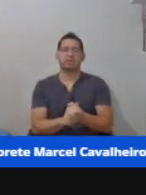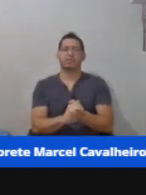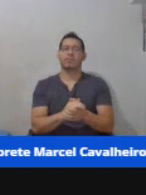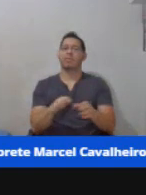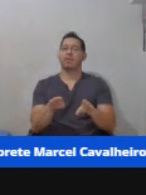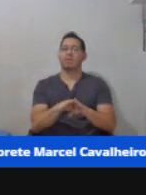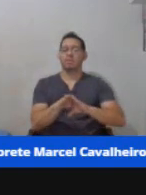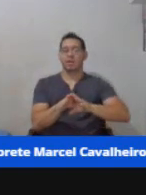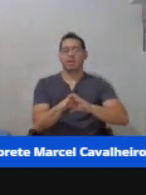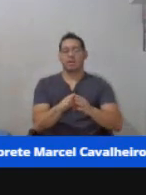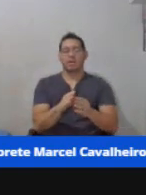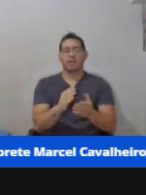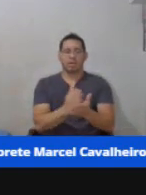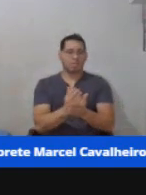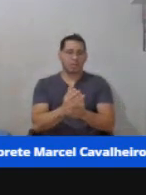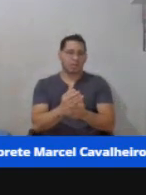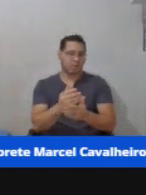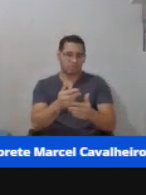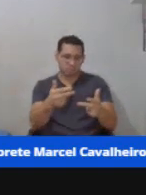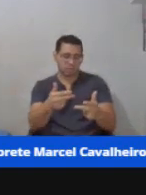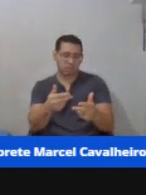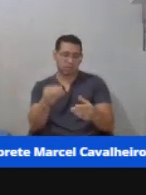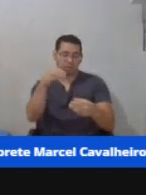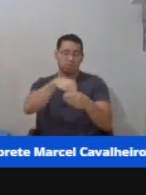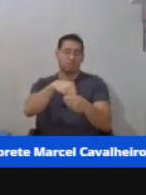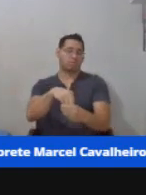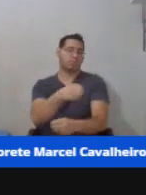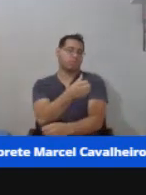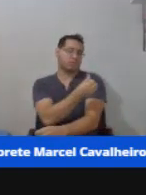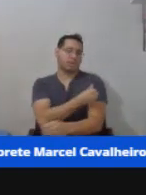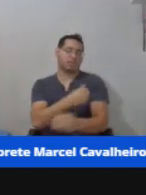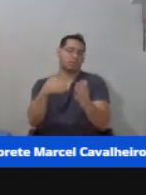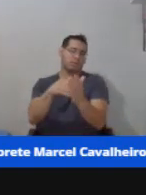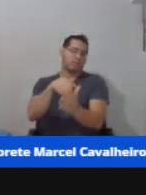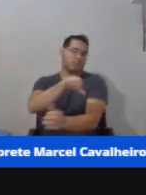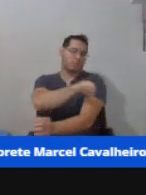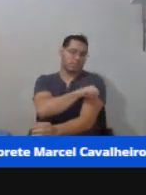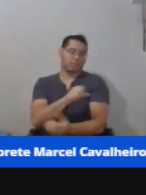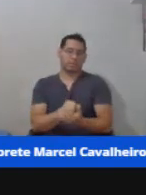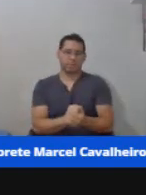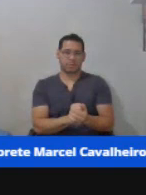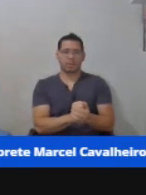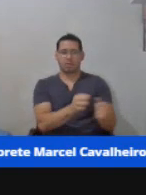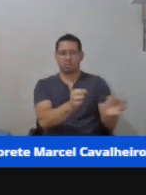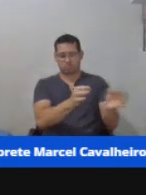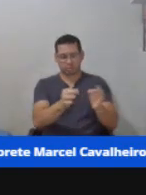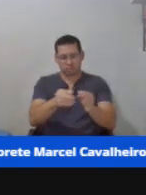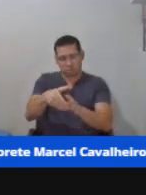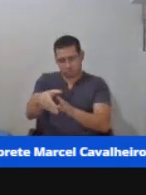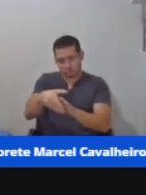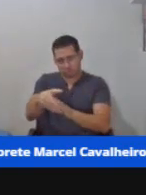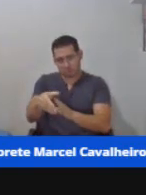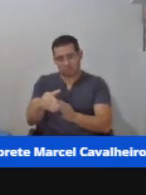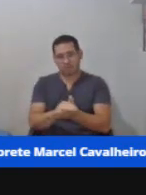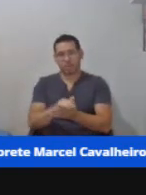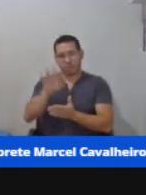nono. As orientações estão organizadas na tabela que se